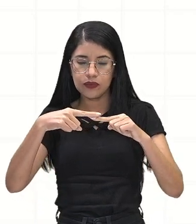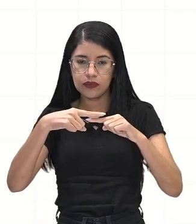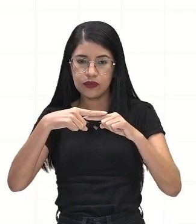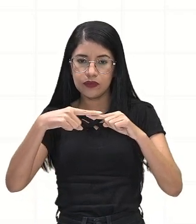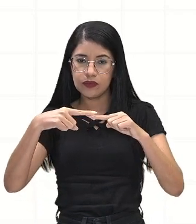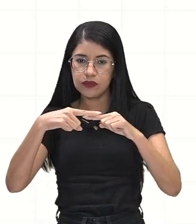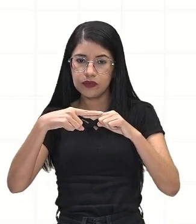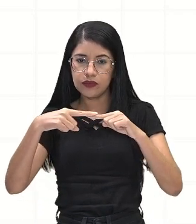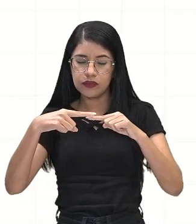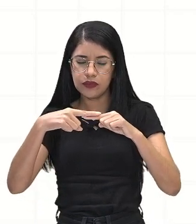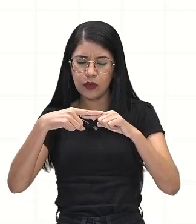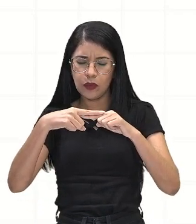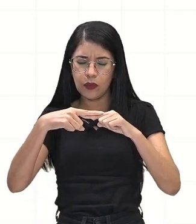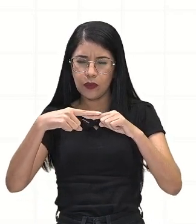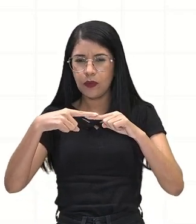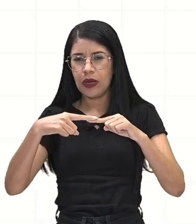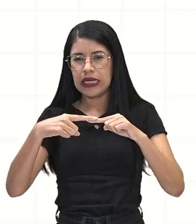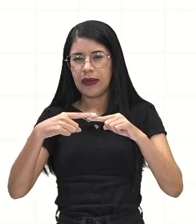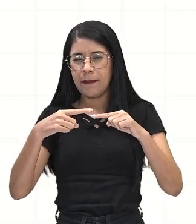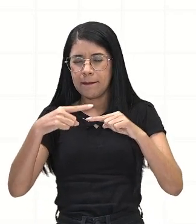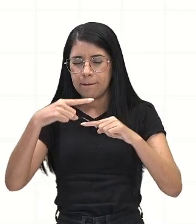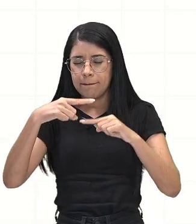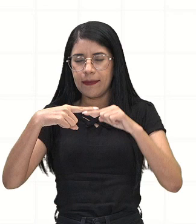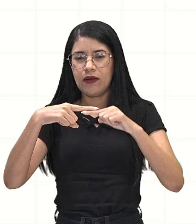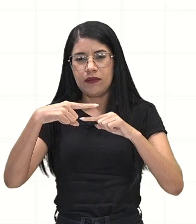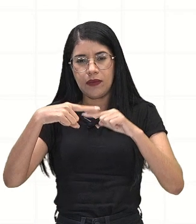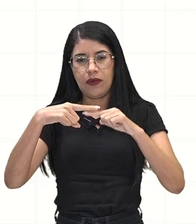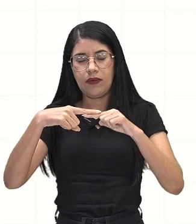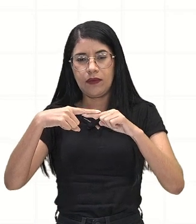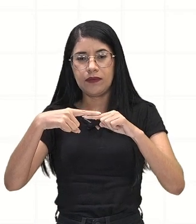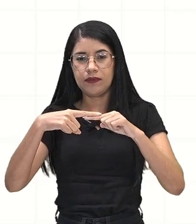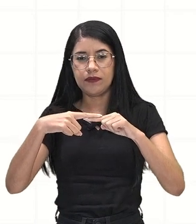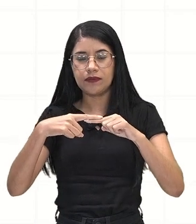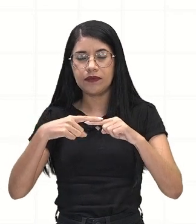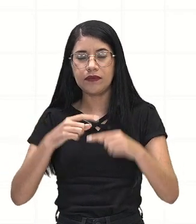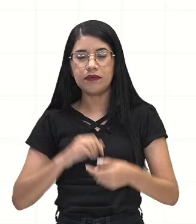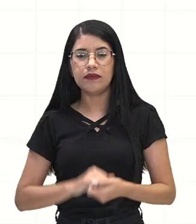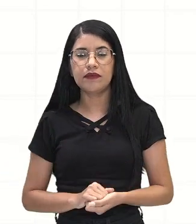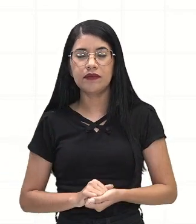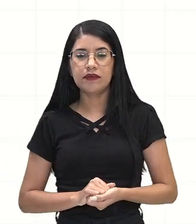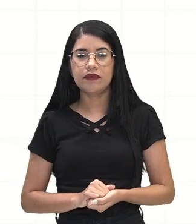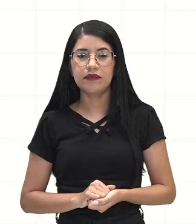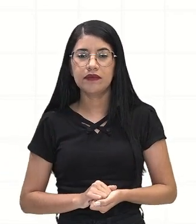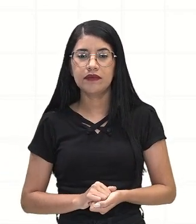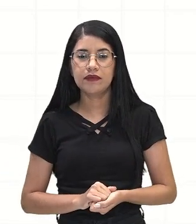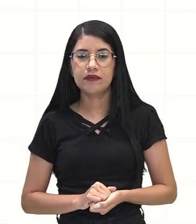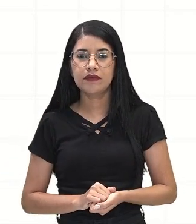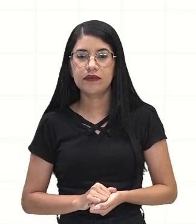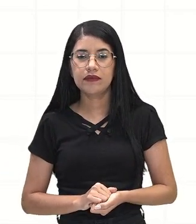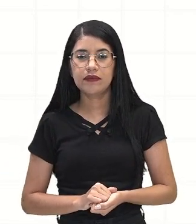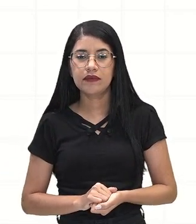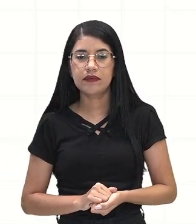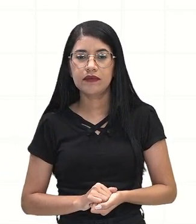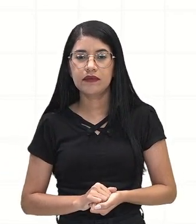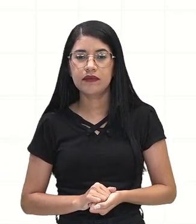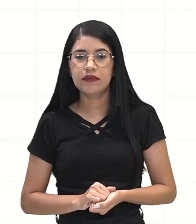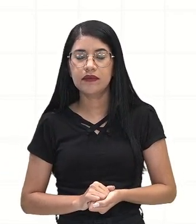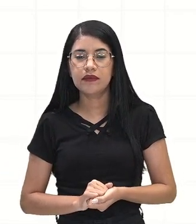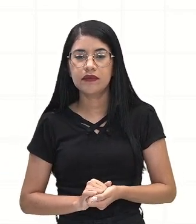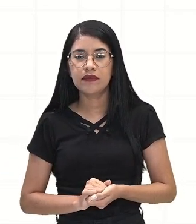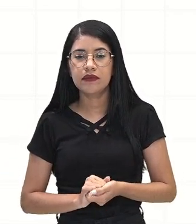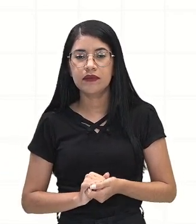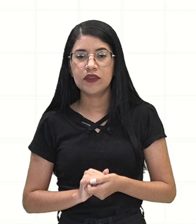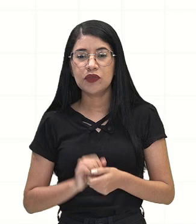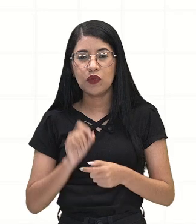que elas ocupam o mesmo ponto, Aqui eu não consegui, mas aqui, ela vai ser por cima da